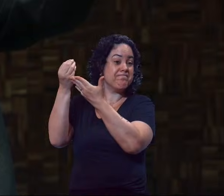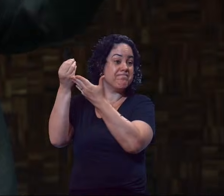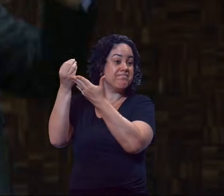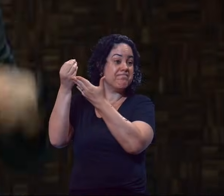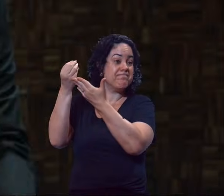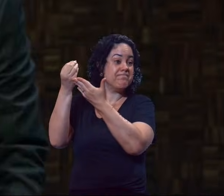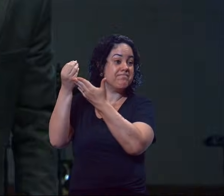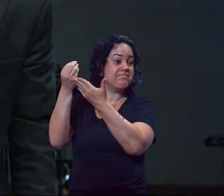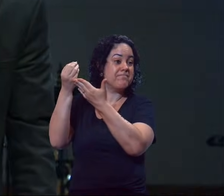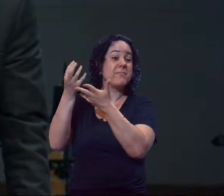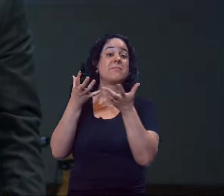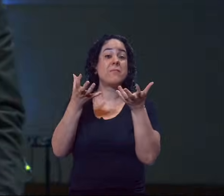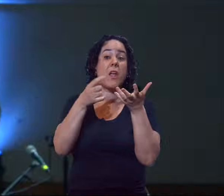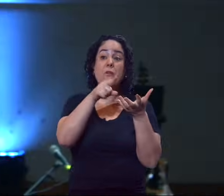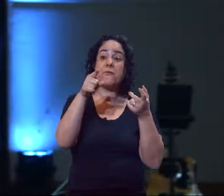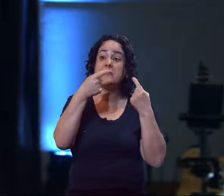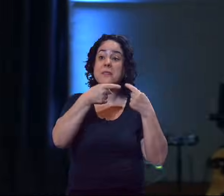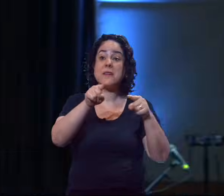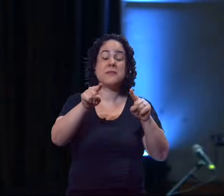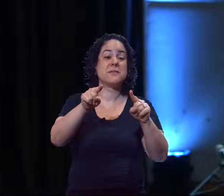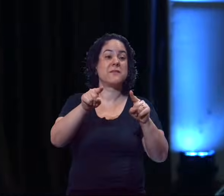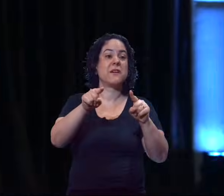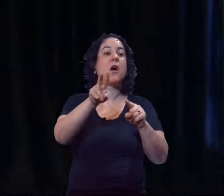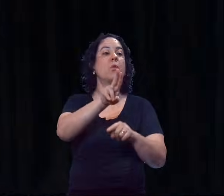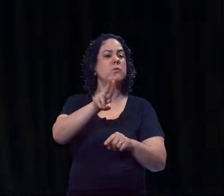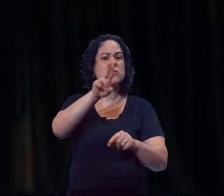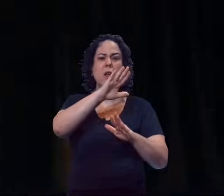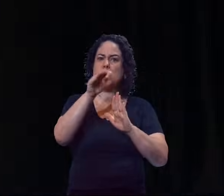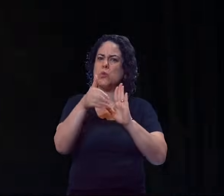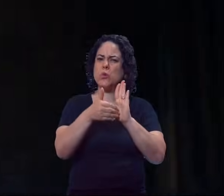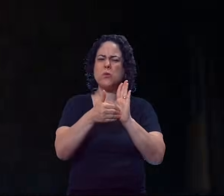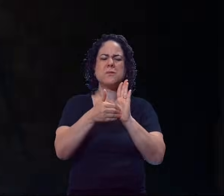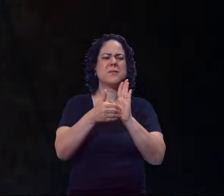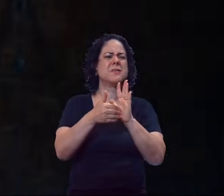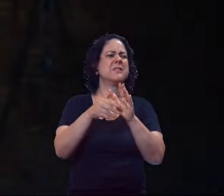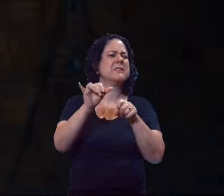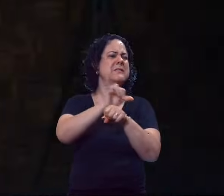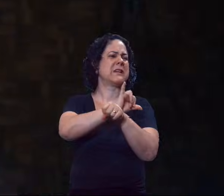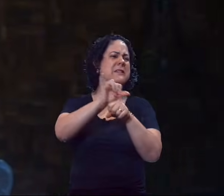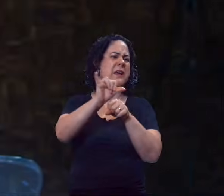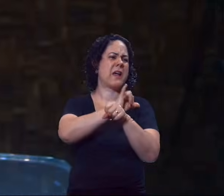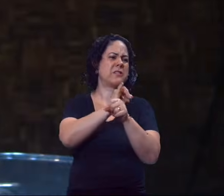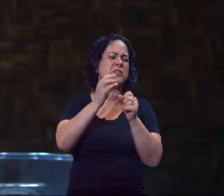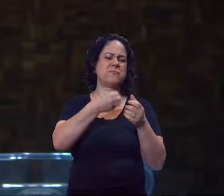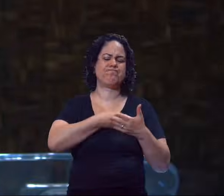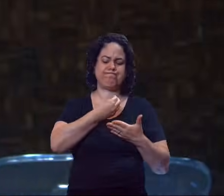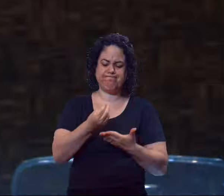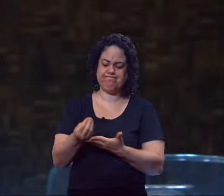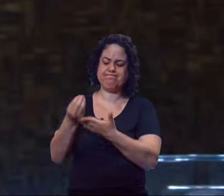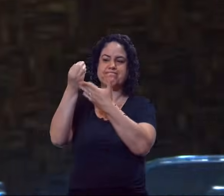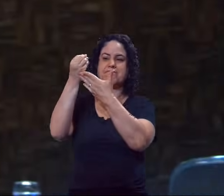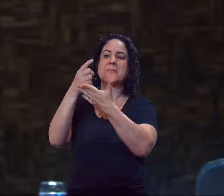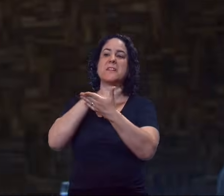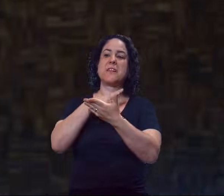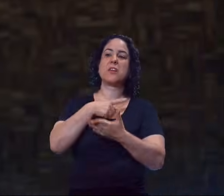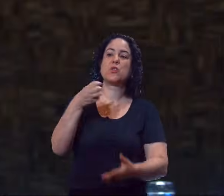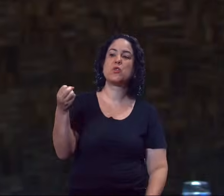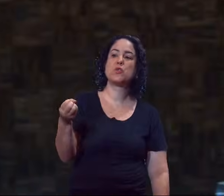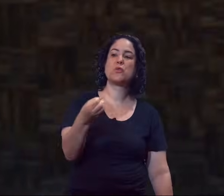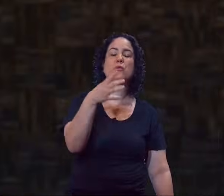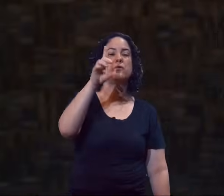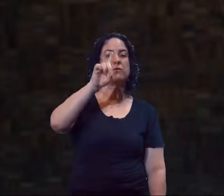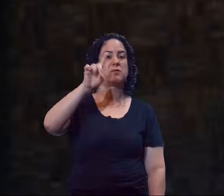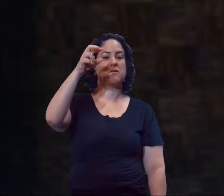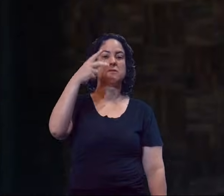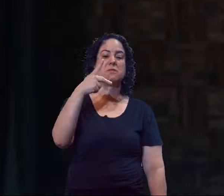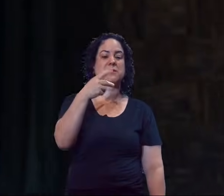consagração. Eu queria te desafiar a usar todas as ferramentas para viver algo novo de Deus